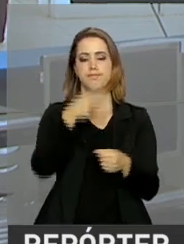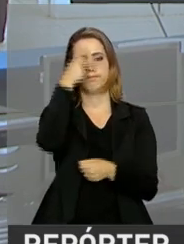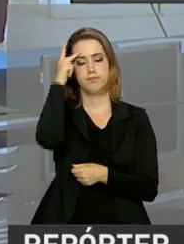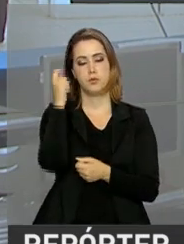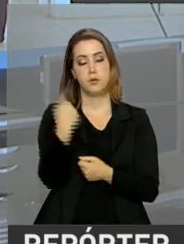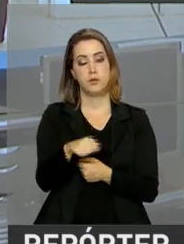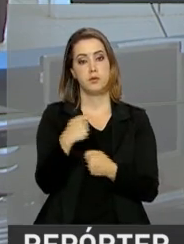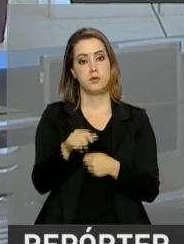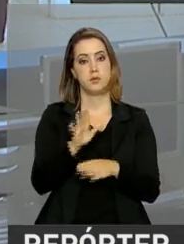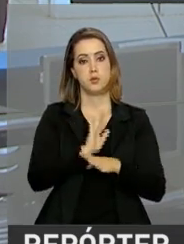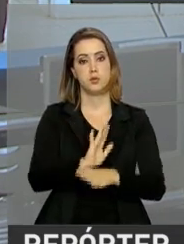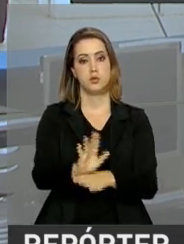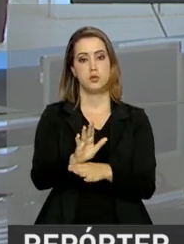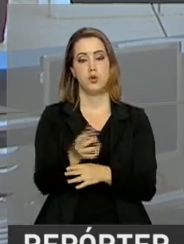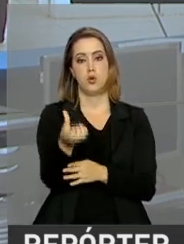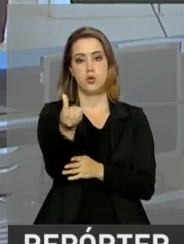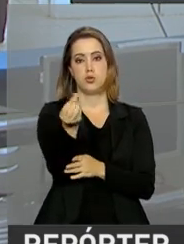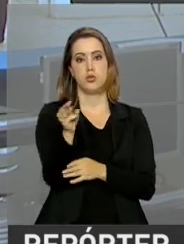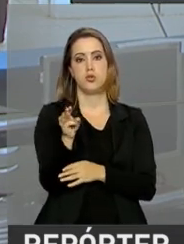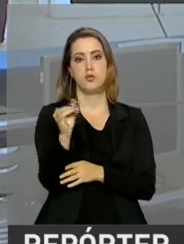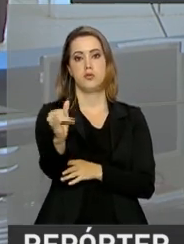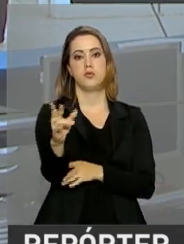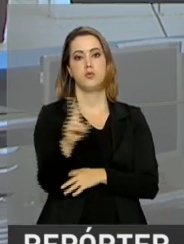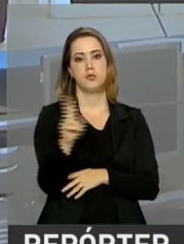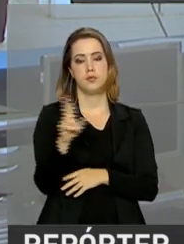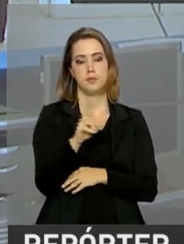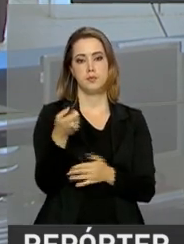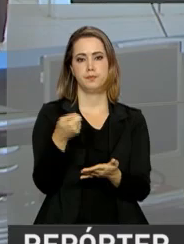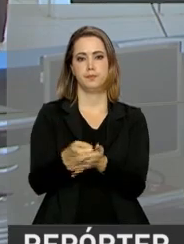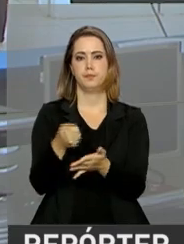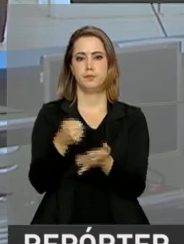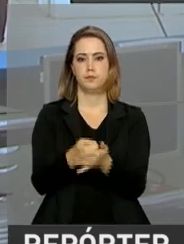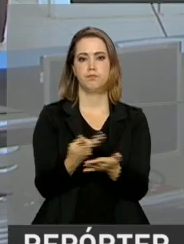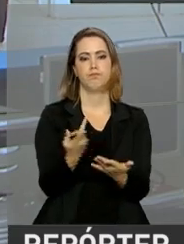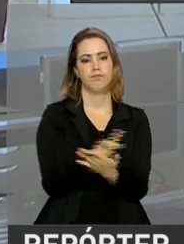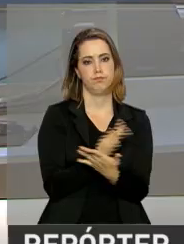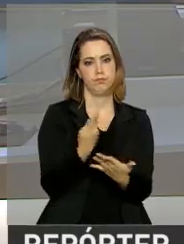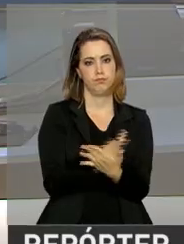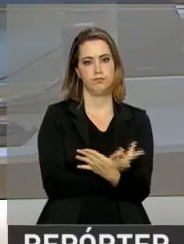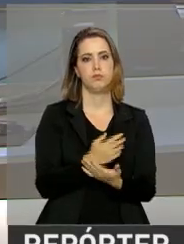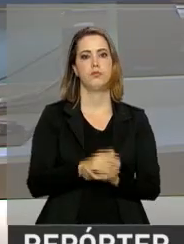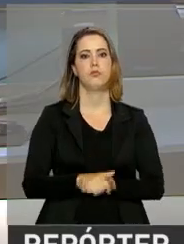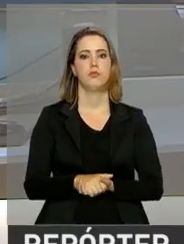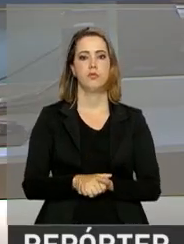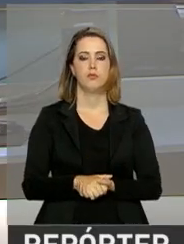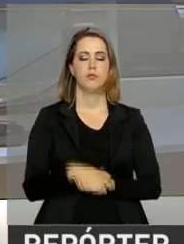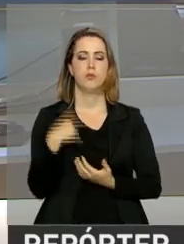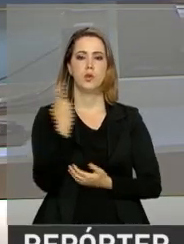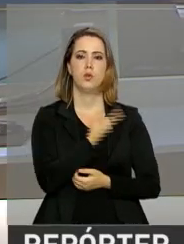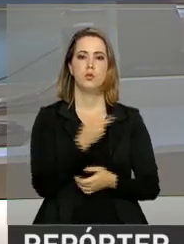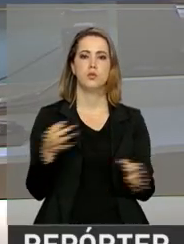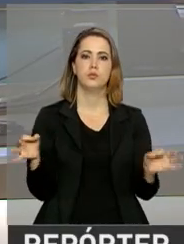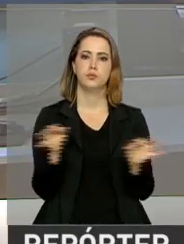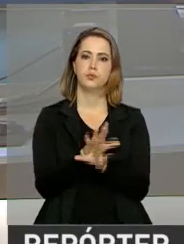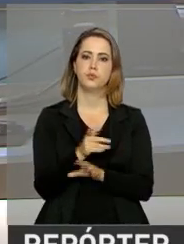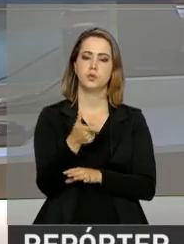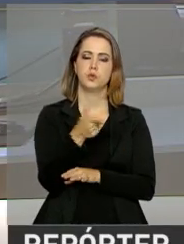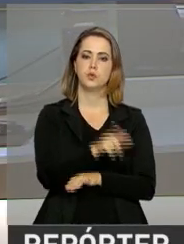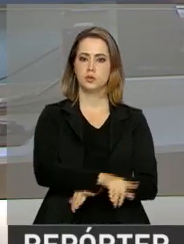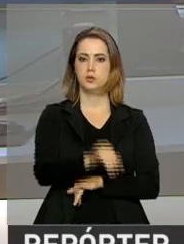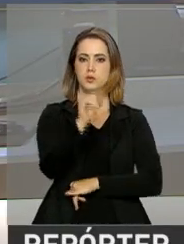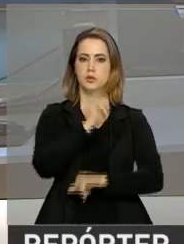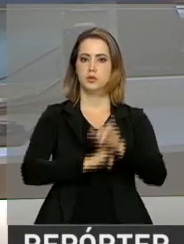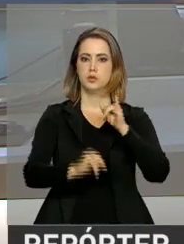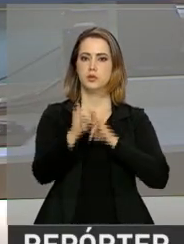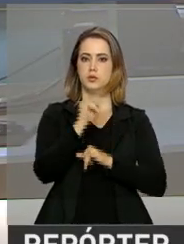que hoje são gastos mais de 6 bilhões de reais com pagamentos indevidos e nós ficamos por aqui voltamos a